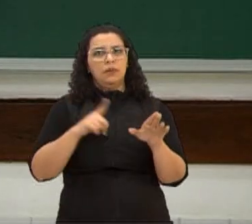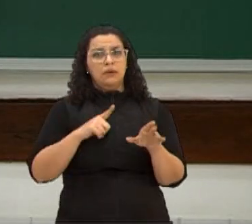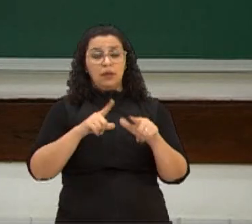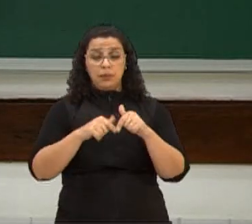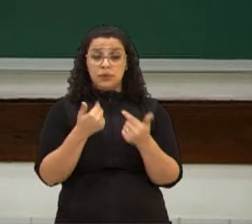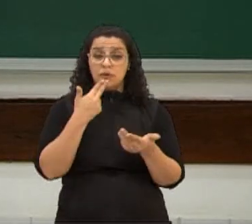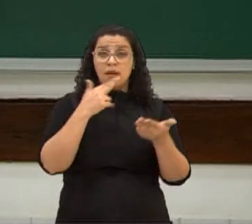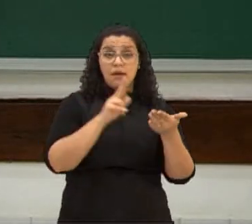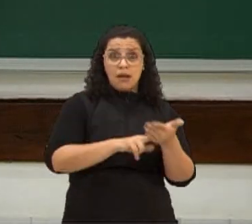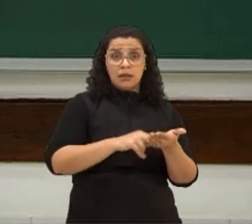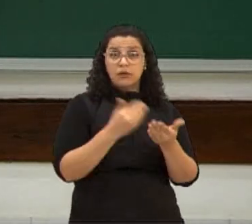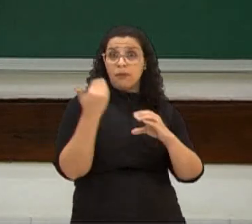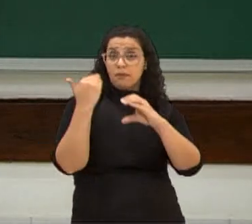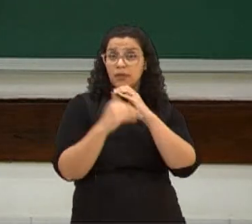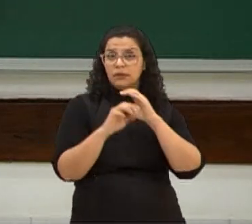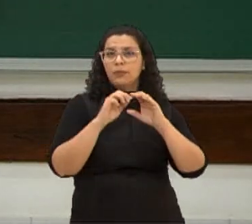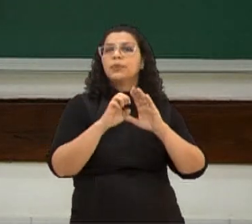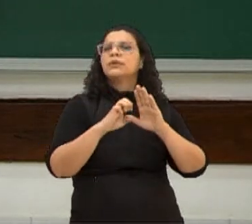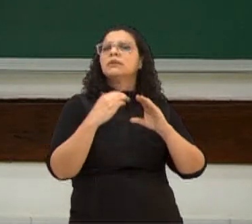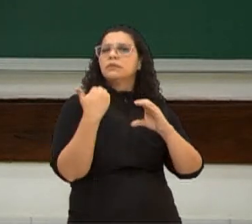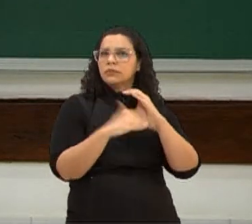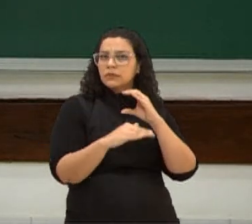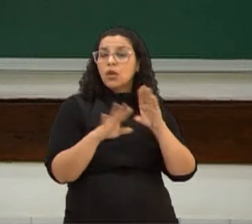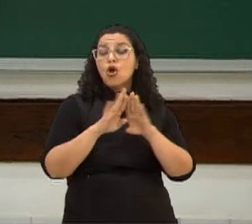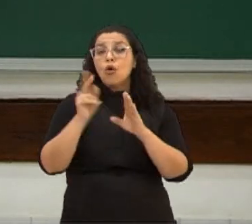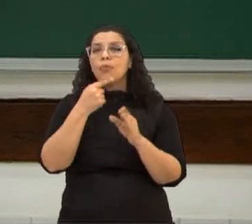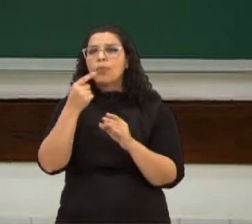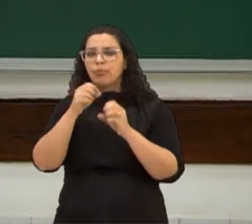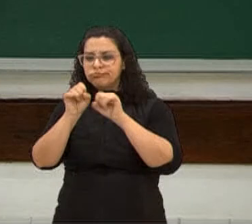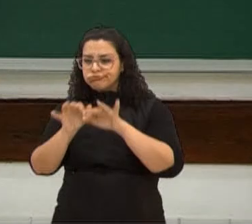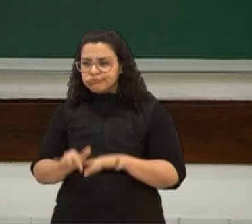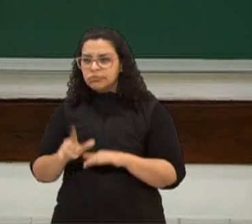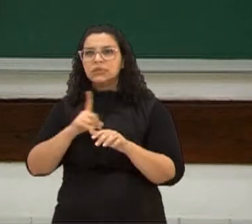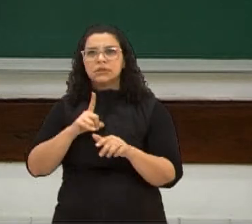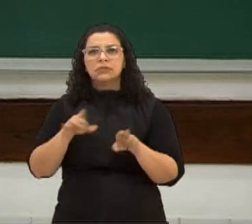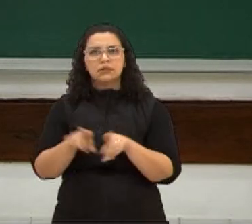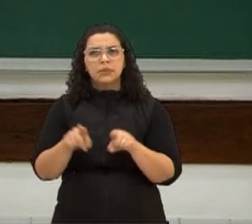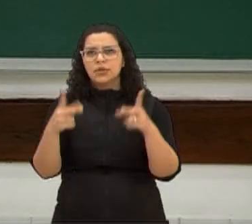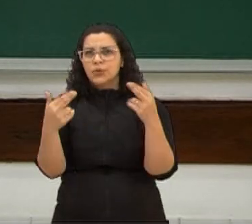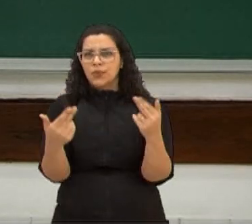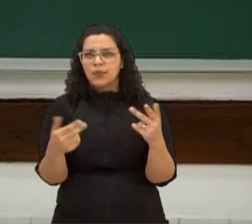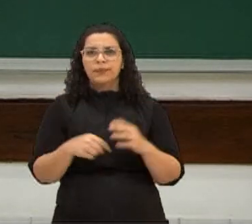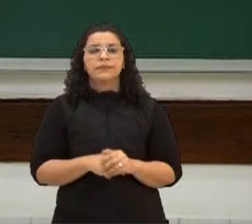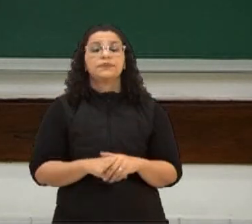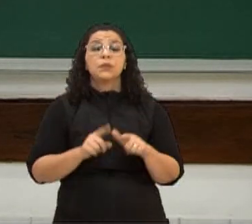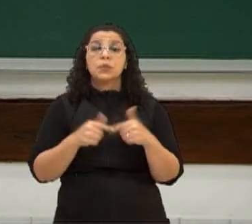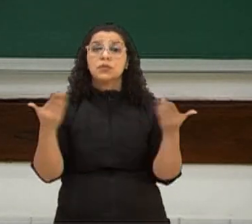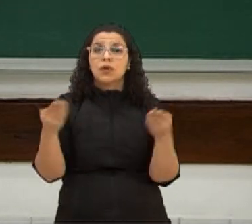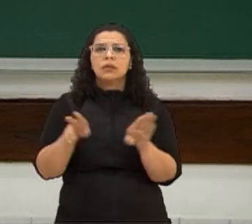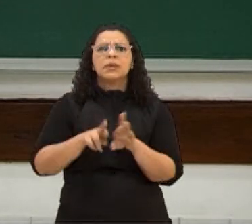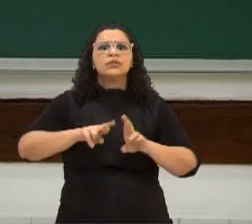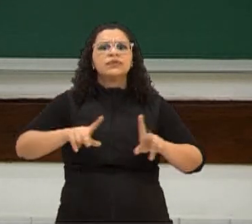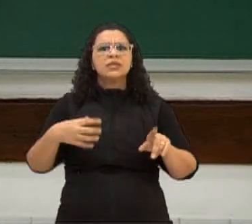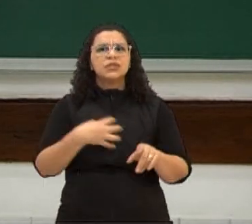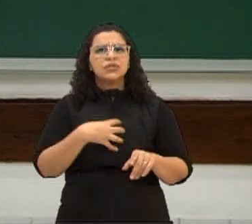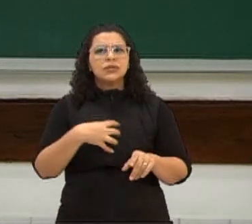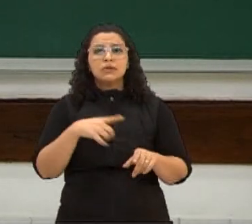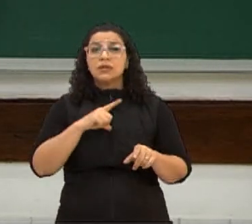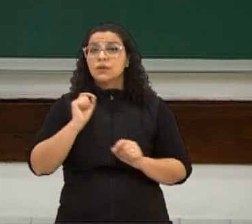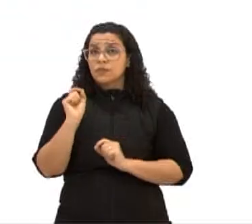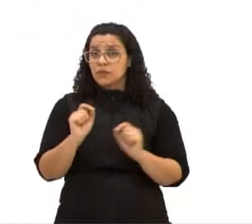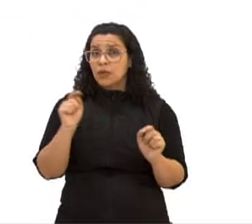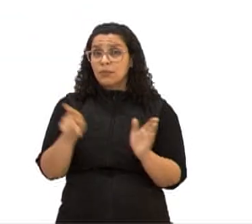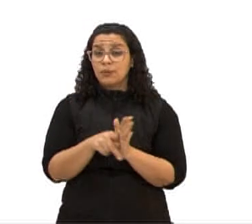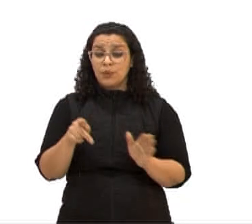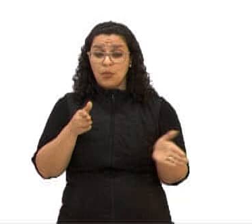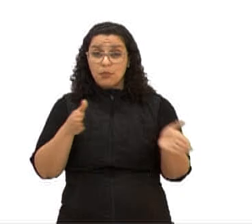tanto a carta do leitor como esse comentário argumentativo. O que os diferencia é